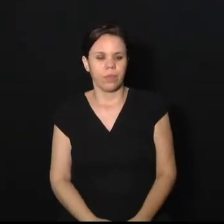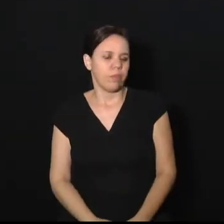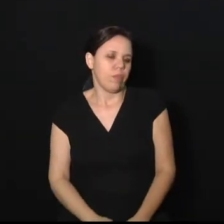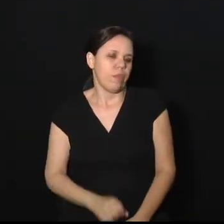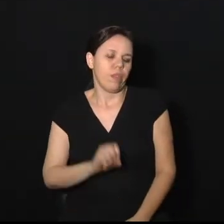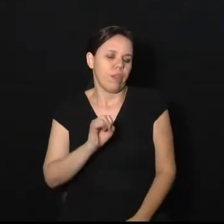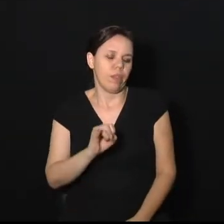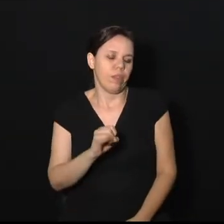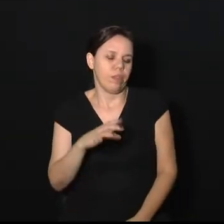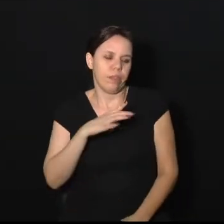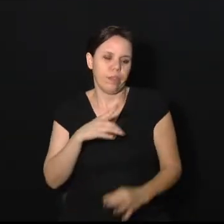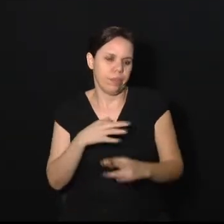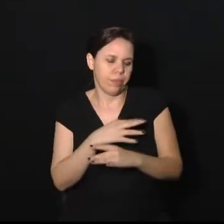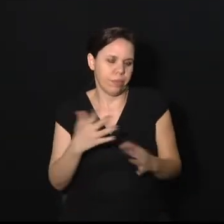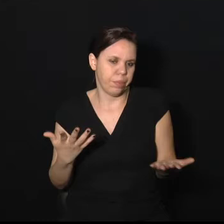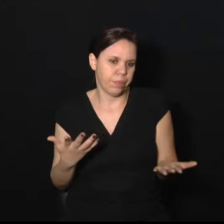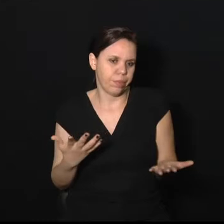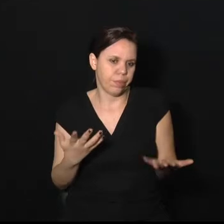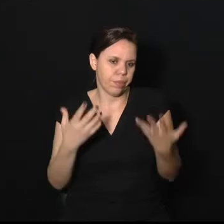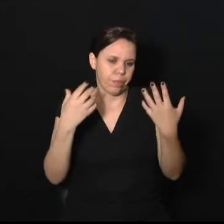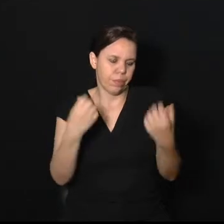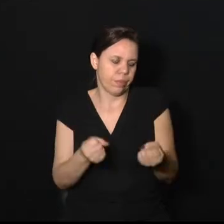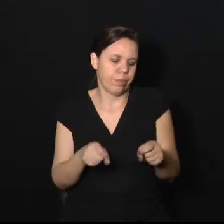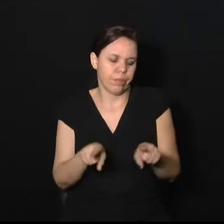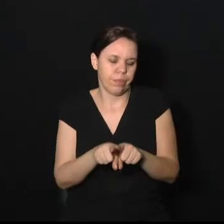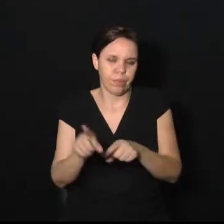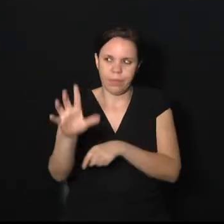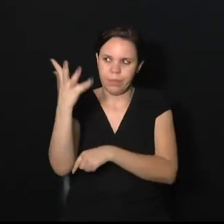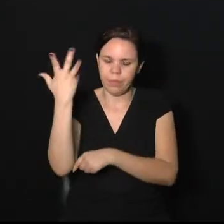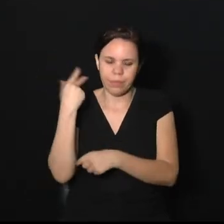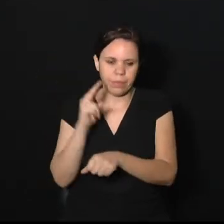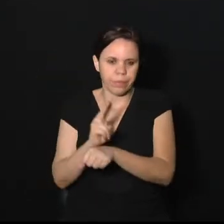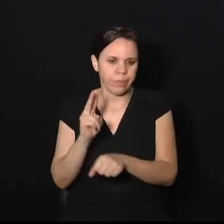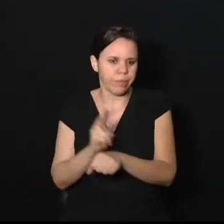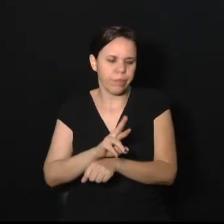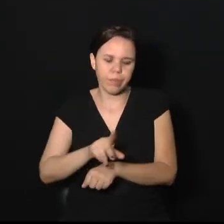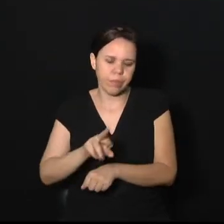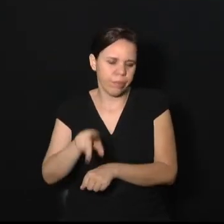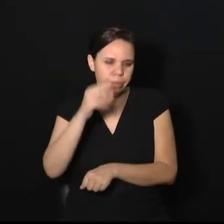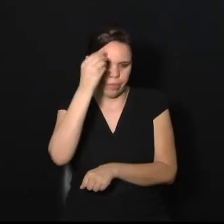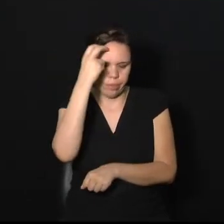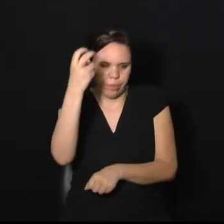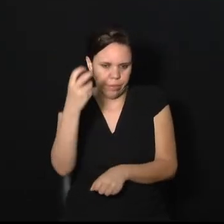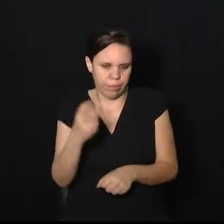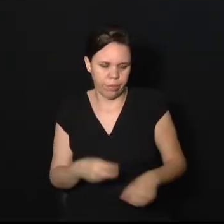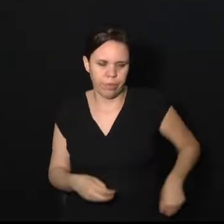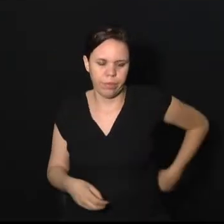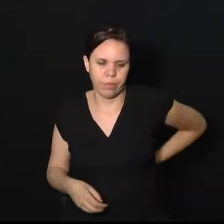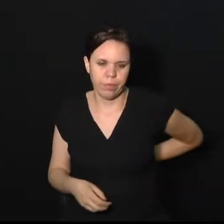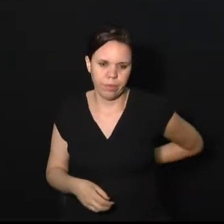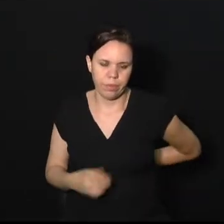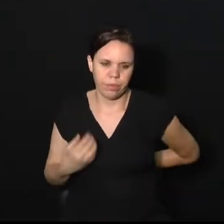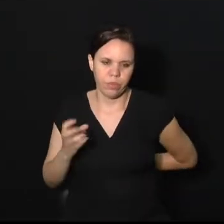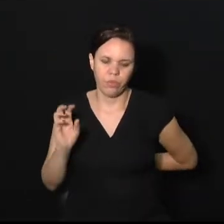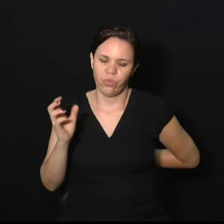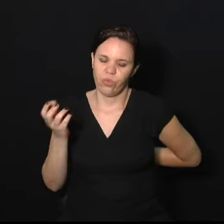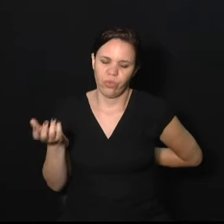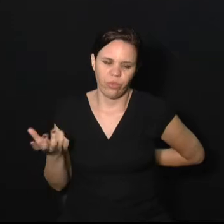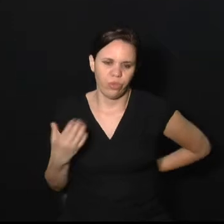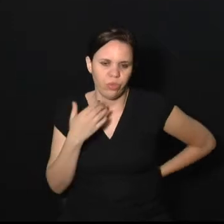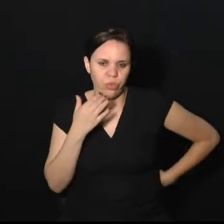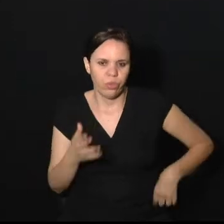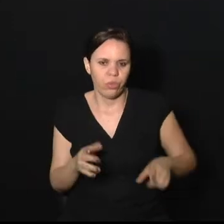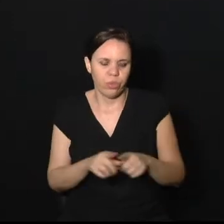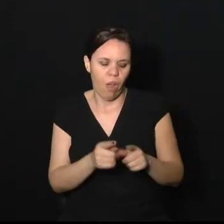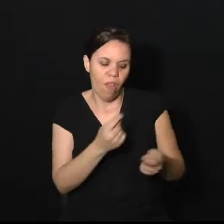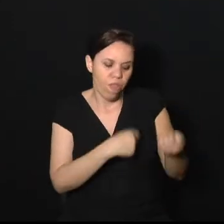inteligente, ela também, né, o meio ambiente está totalmente atrelado e é uma das áreas que a gente analisa. Então, não adianta você gerar, né, a parte econômica e